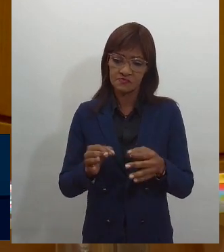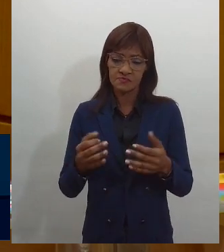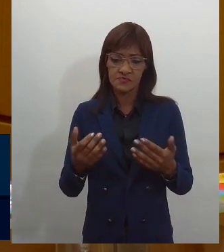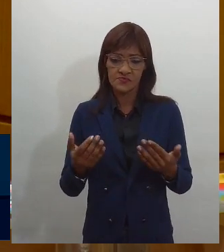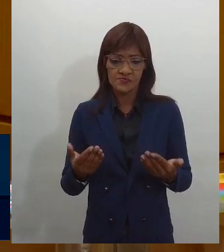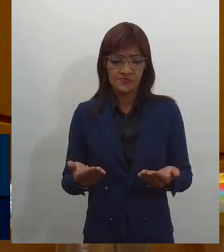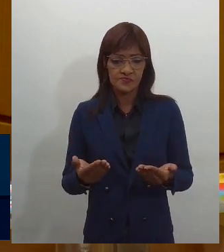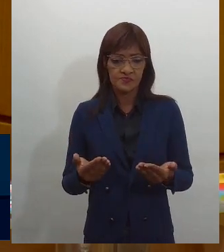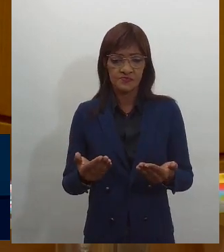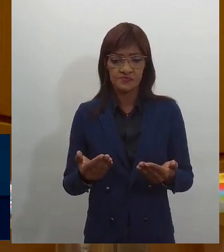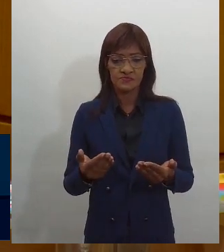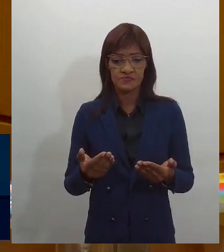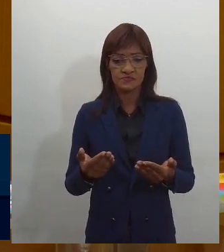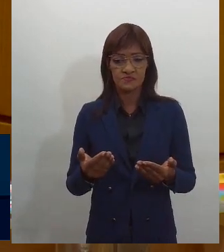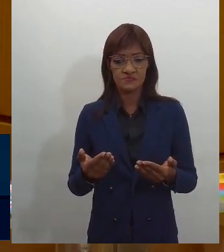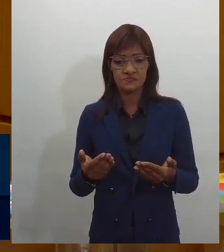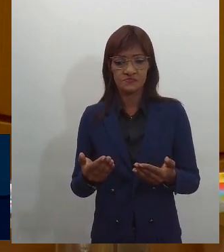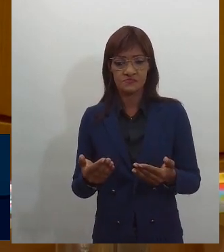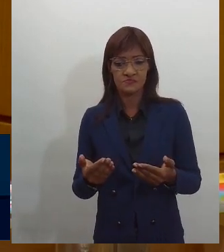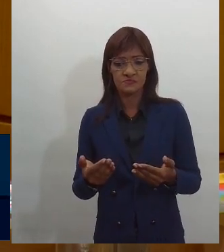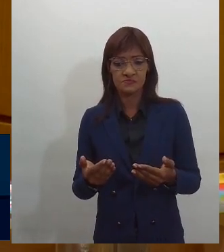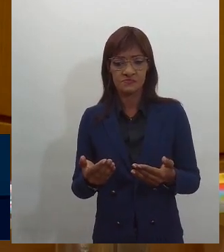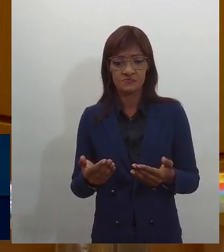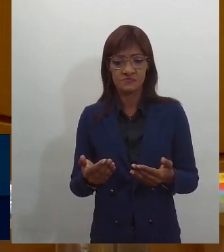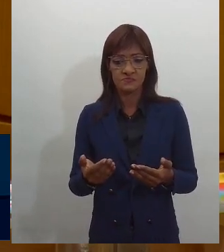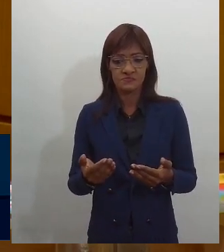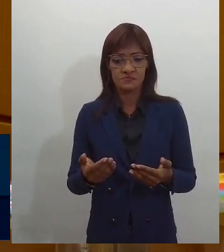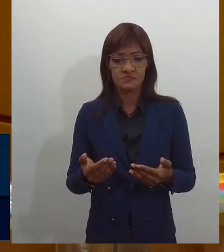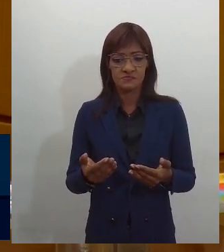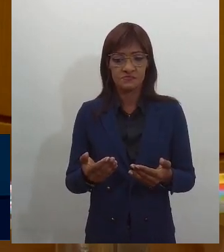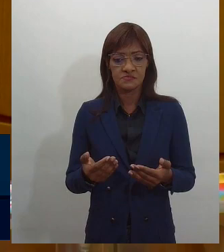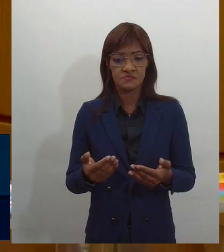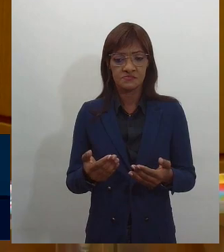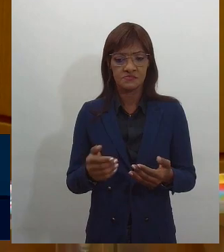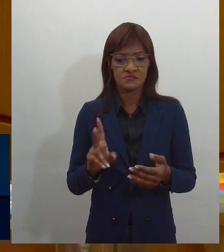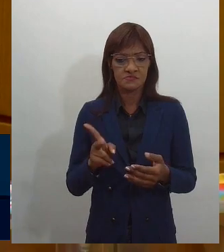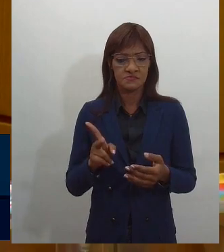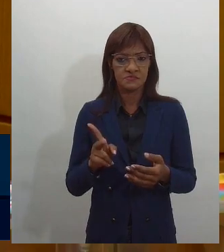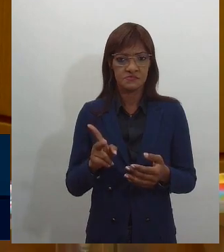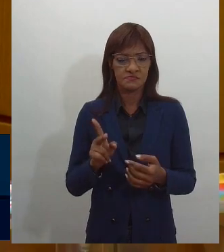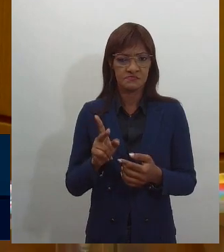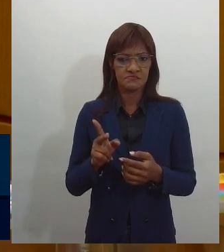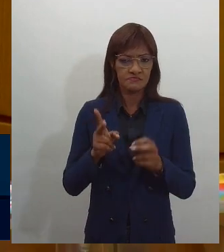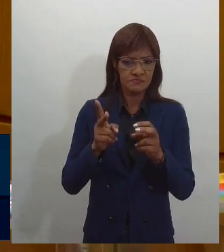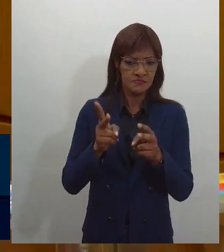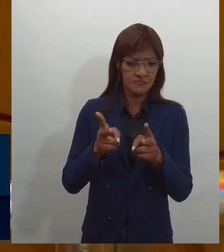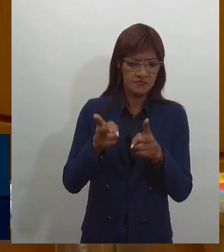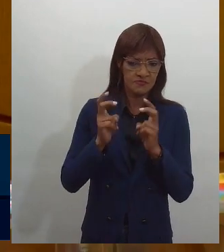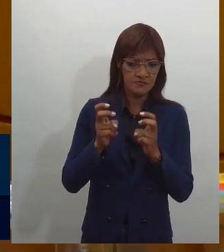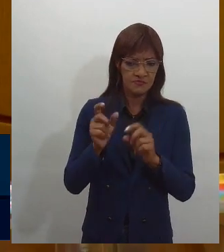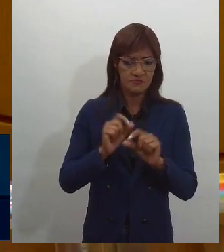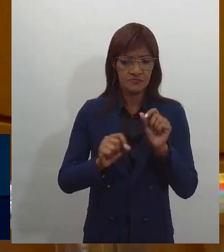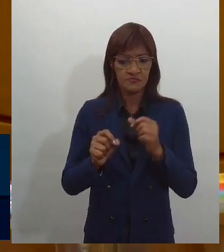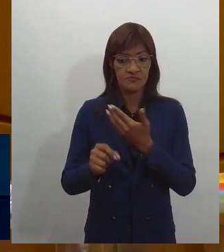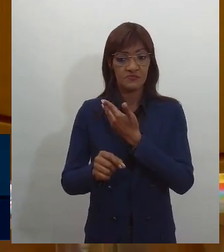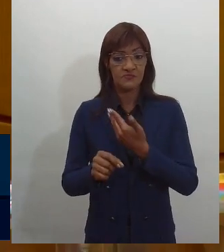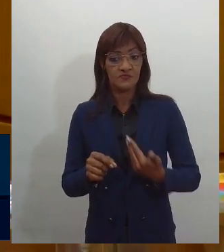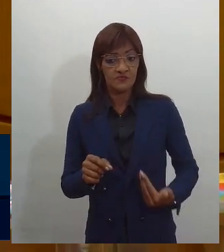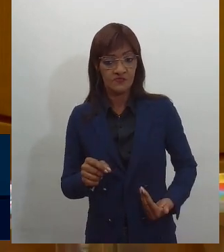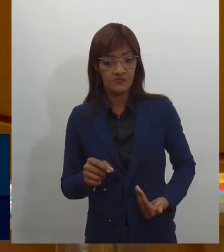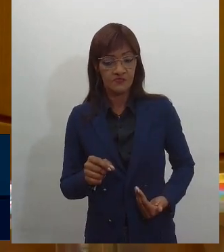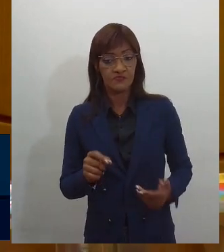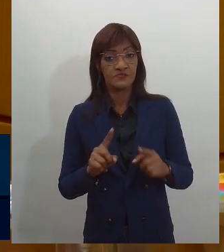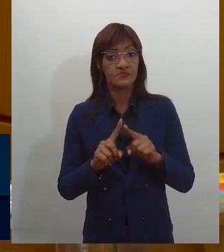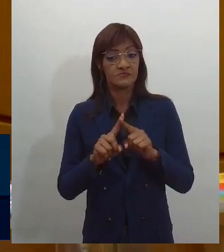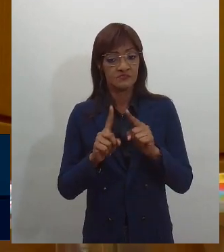um ato que eu estou, pelo que demonstra, né, não é o governo do estado, mas existe o apoio do